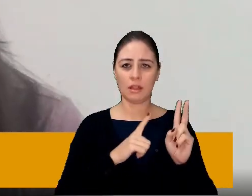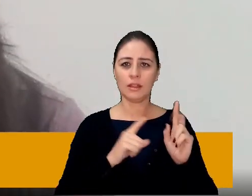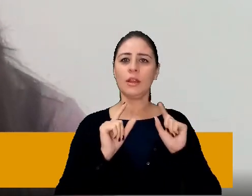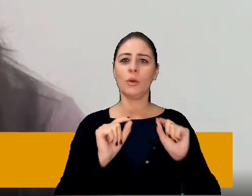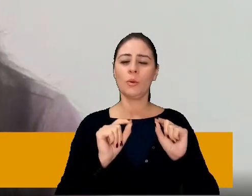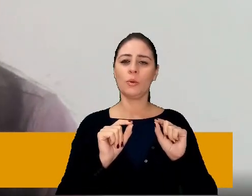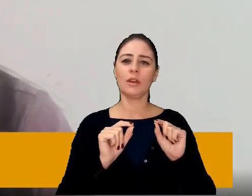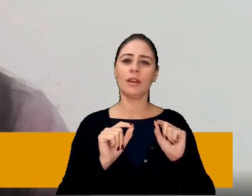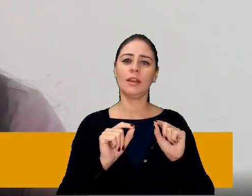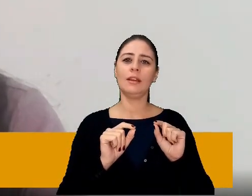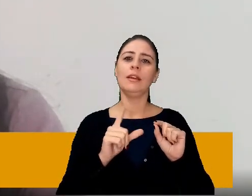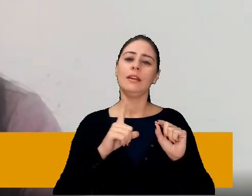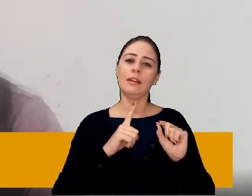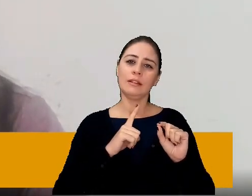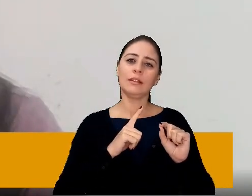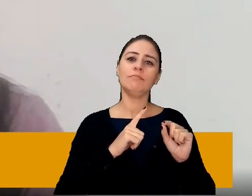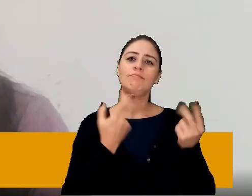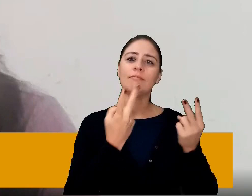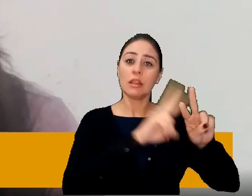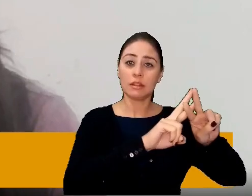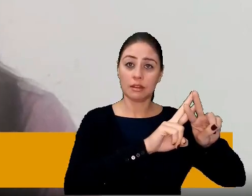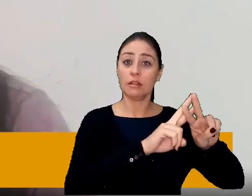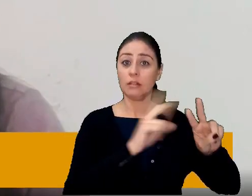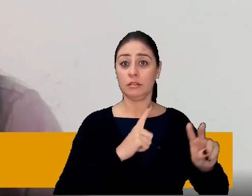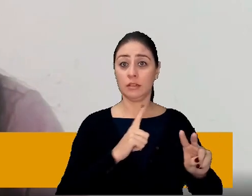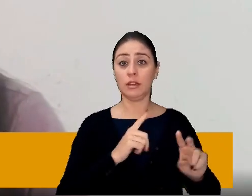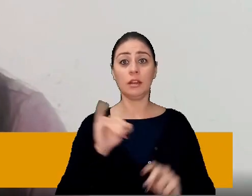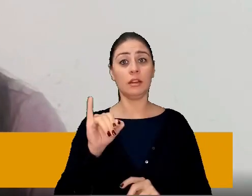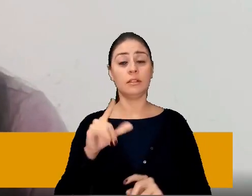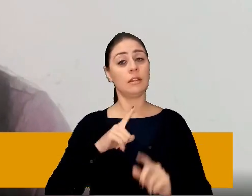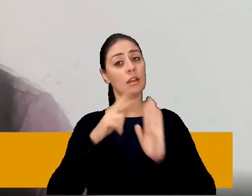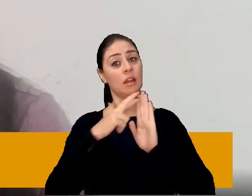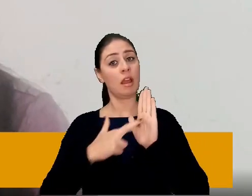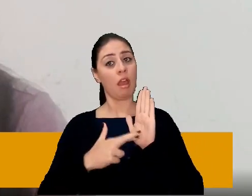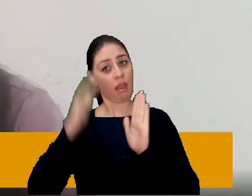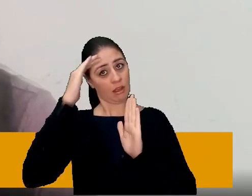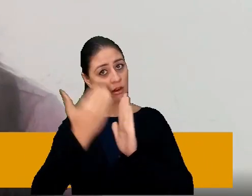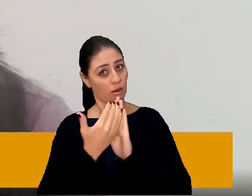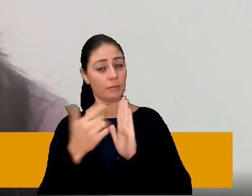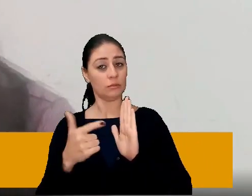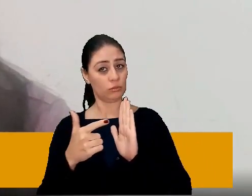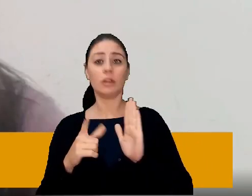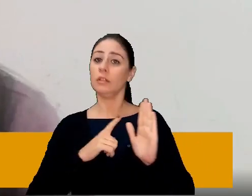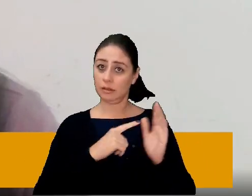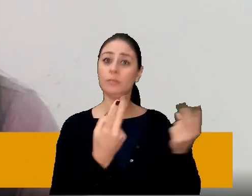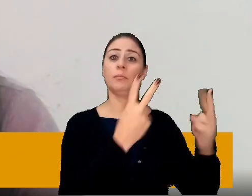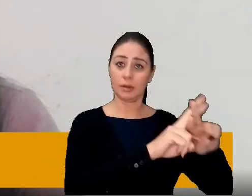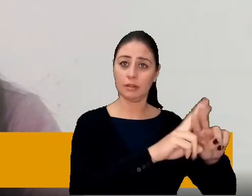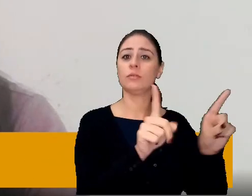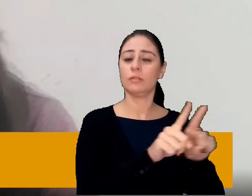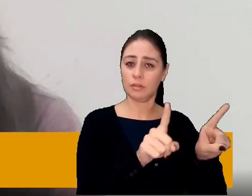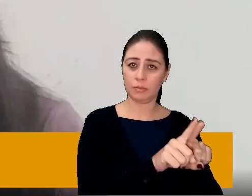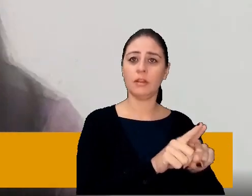devem ter ouvido falar disso, né? Que quando não se mantém a ordem, as lideranças prendem alguns indígenas,